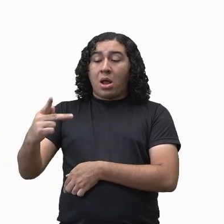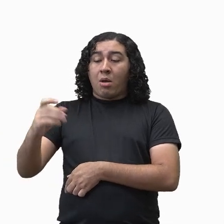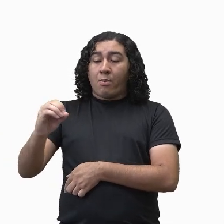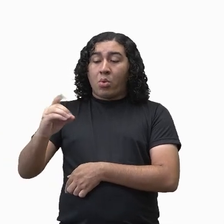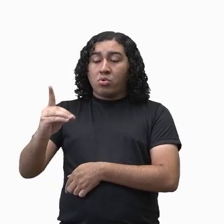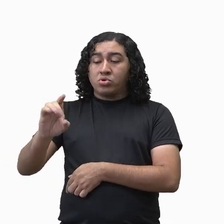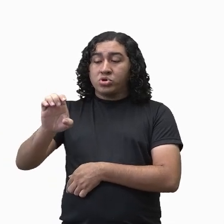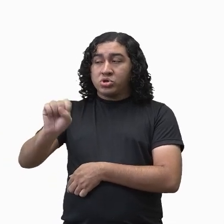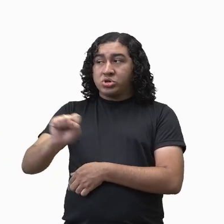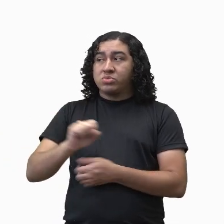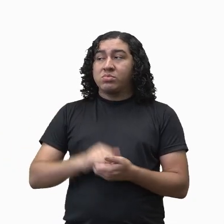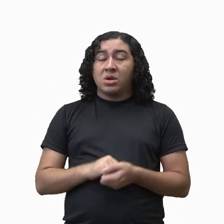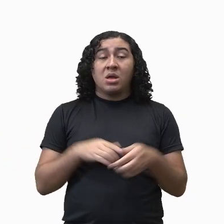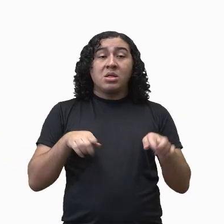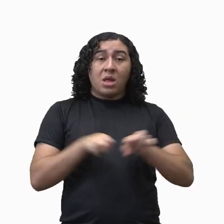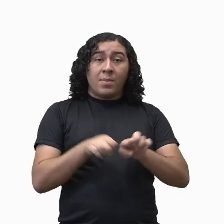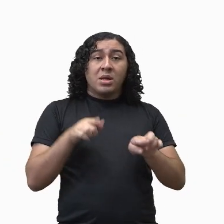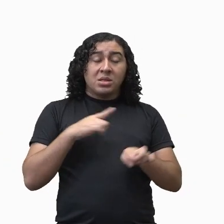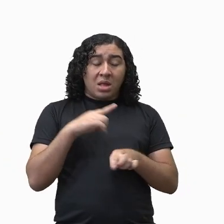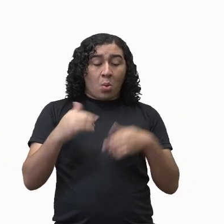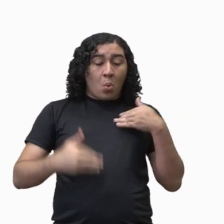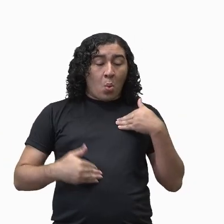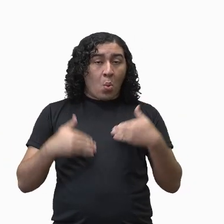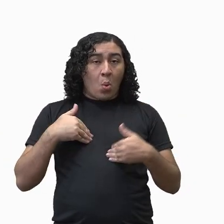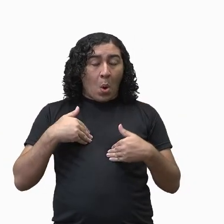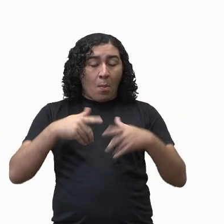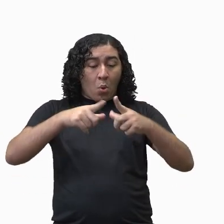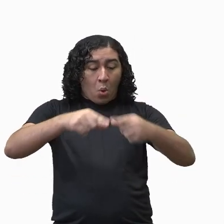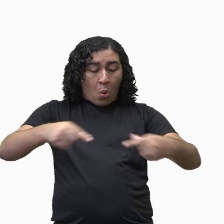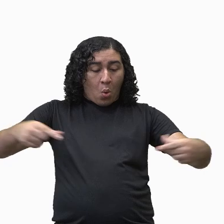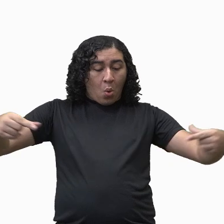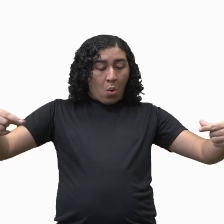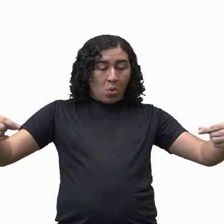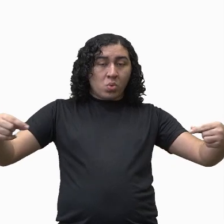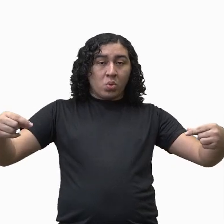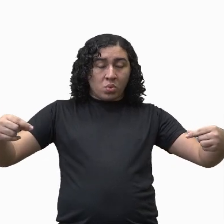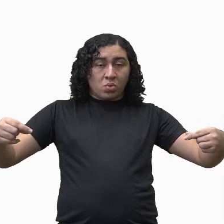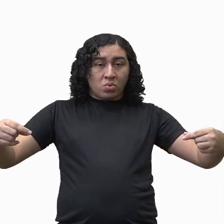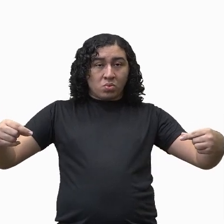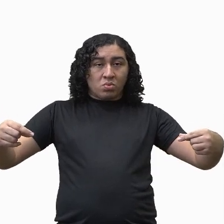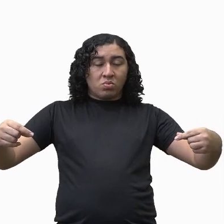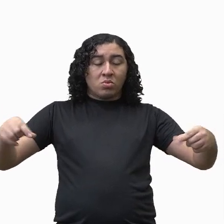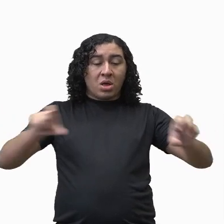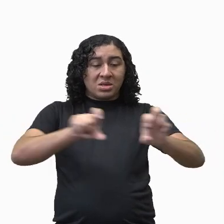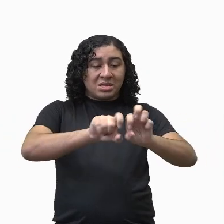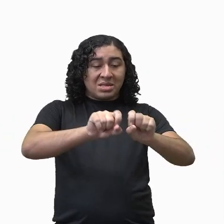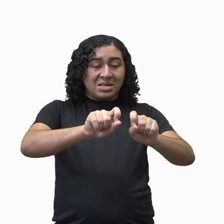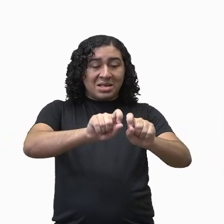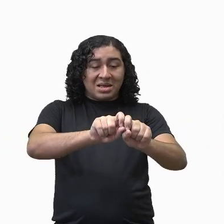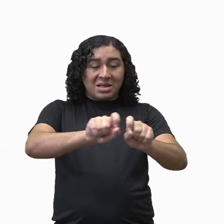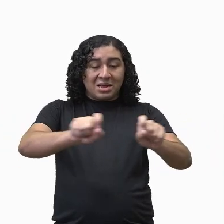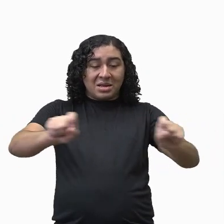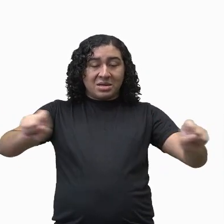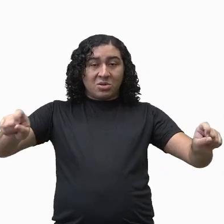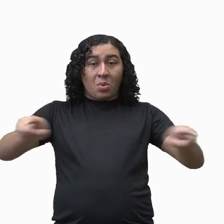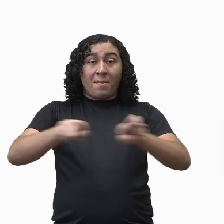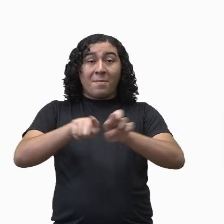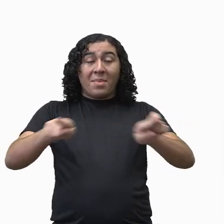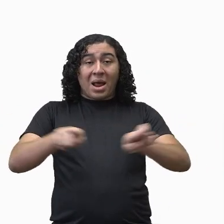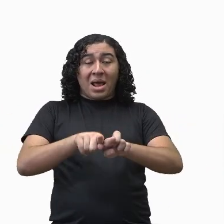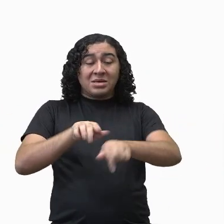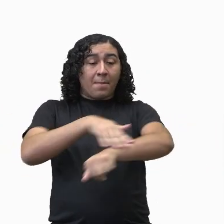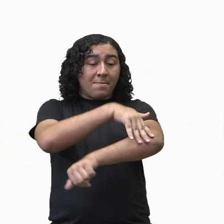de possuir um corpo alongado, igual o grupo anterior, cilíndrico, porém sem patas, como vocês